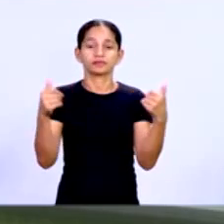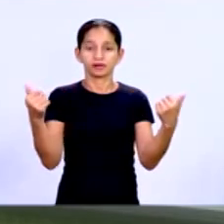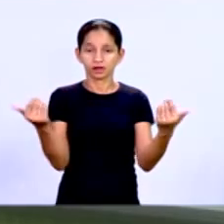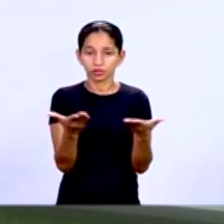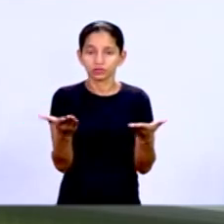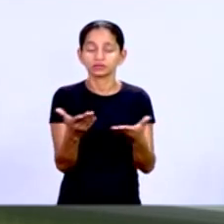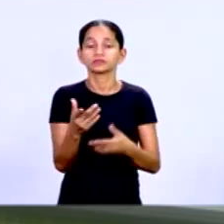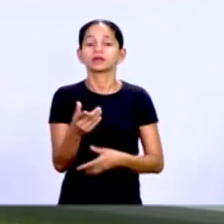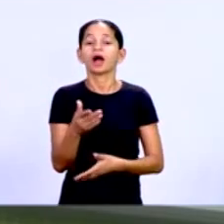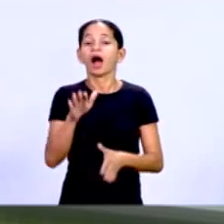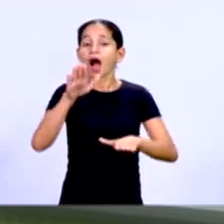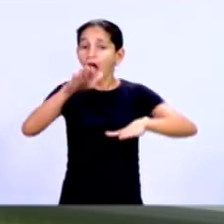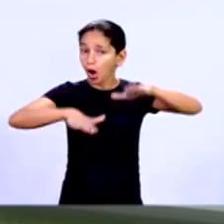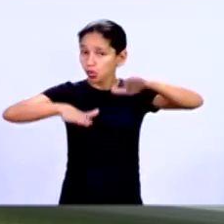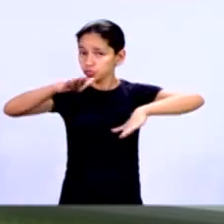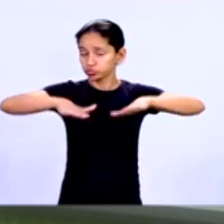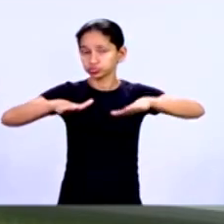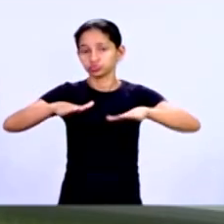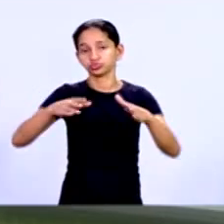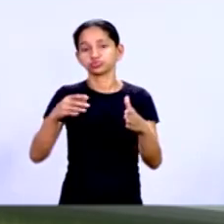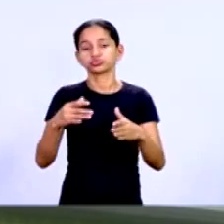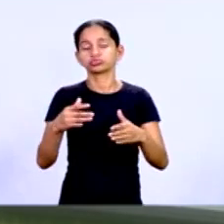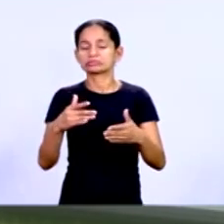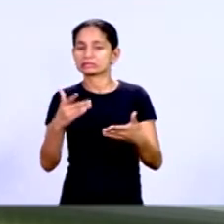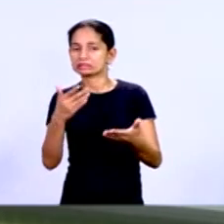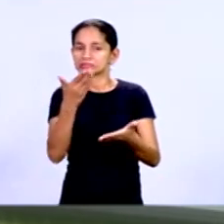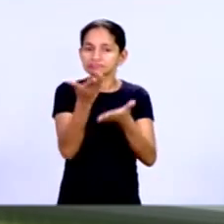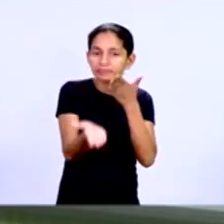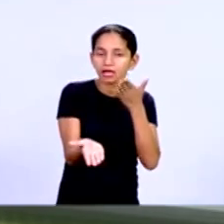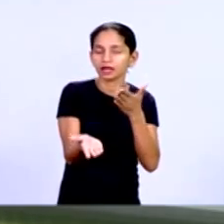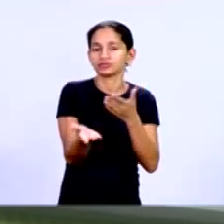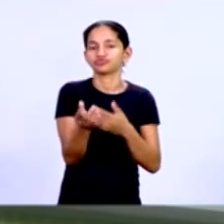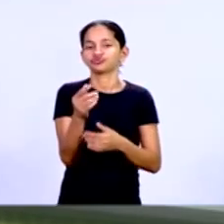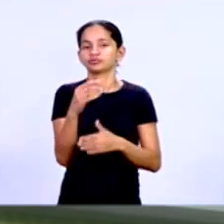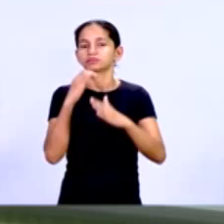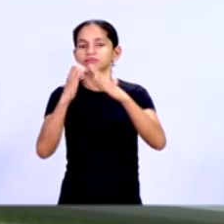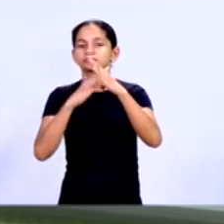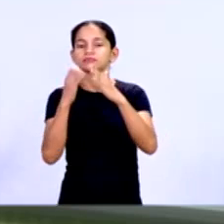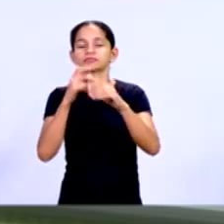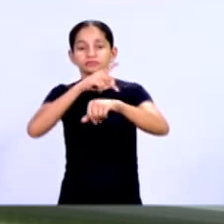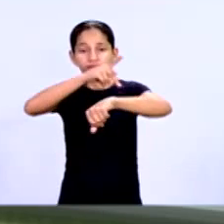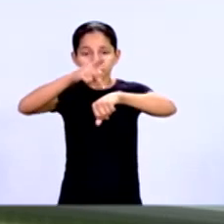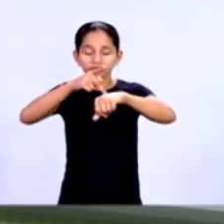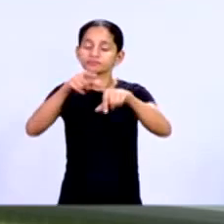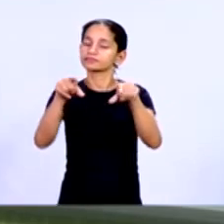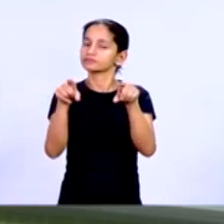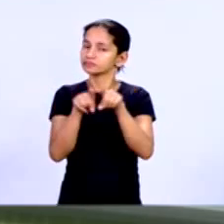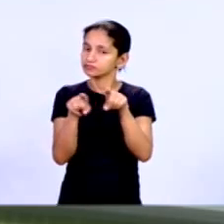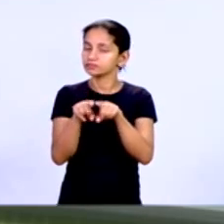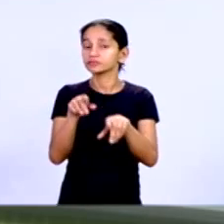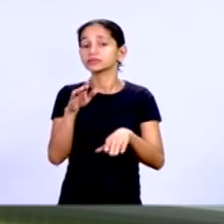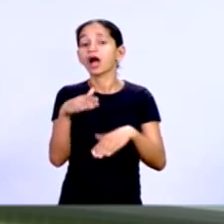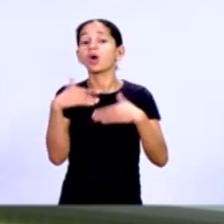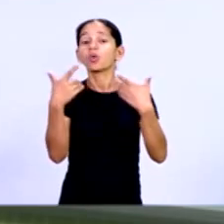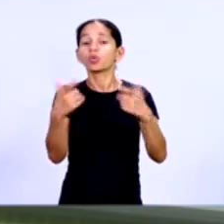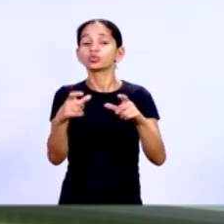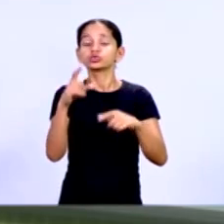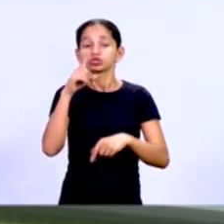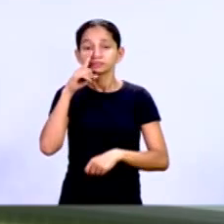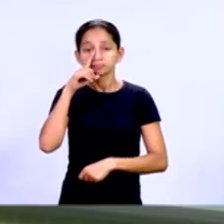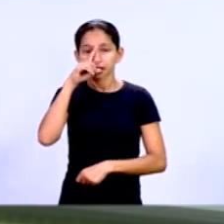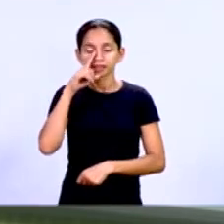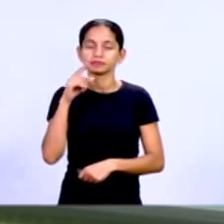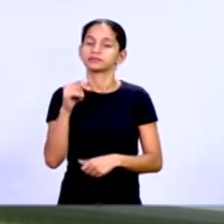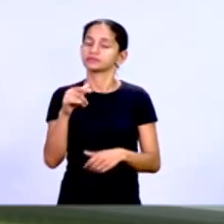sofreram uma queda no rating, né, ou uma desvalorização daquelas empresas, daqueles países, onde está existindo risco. Então, por